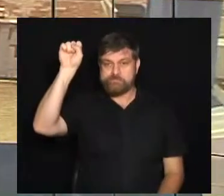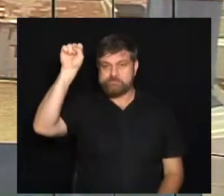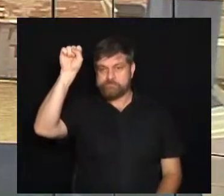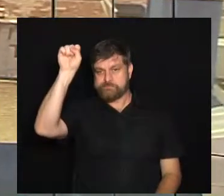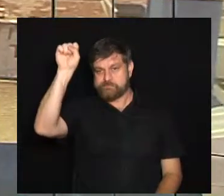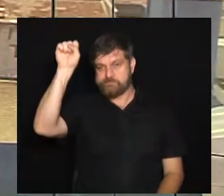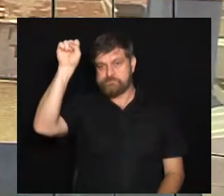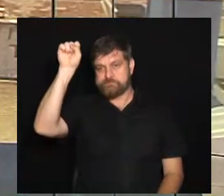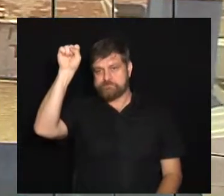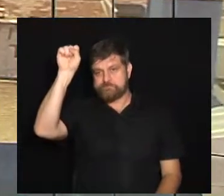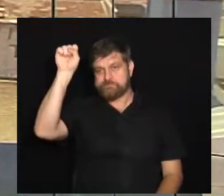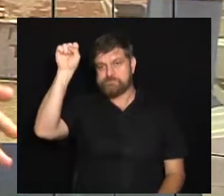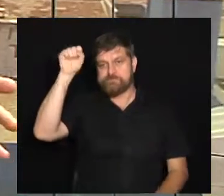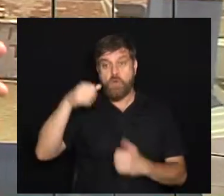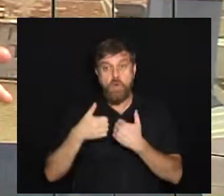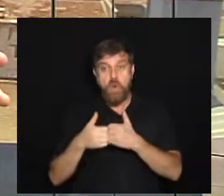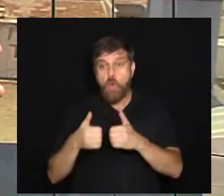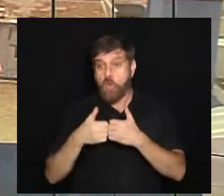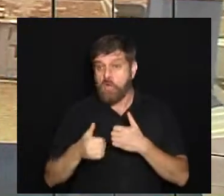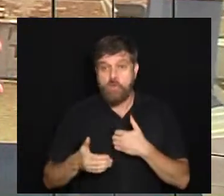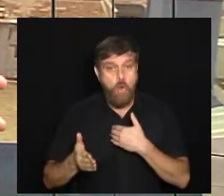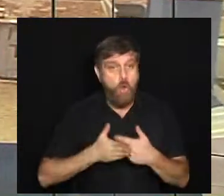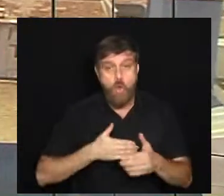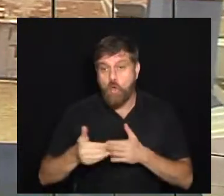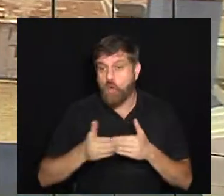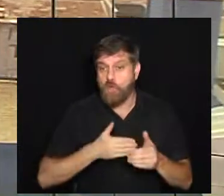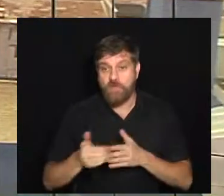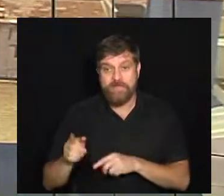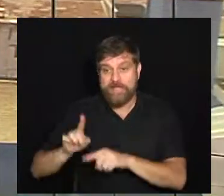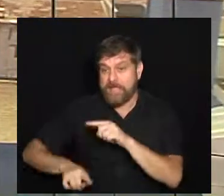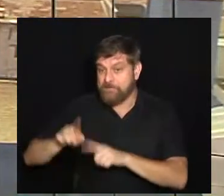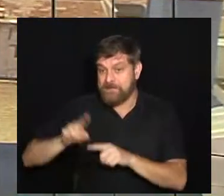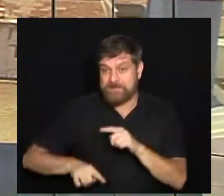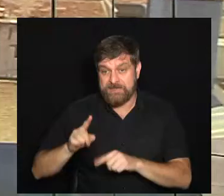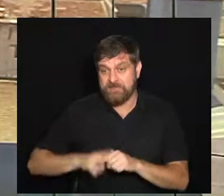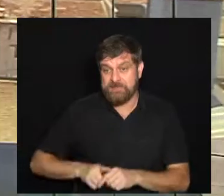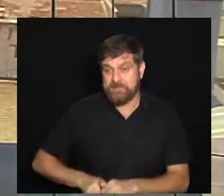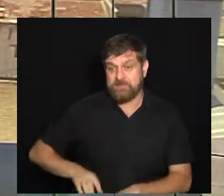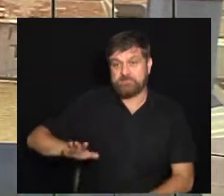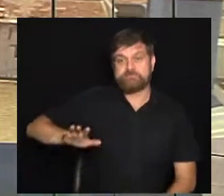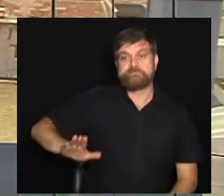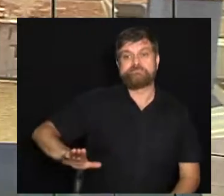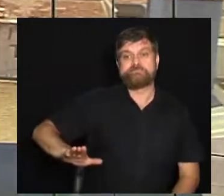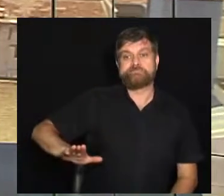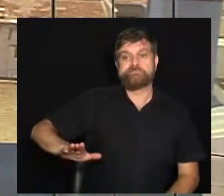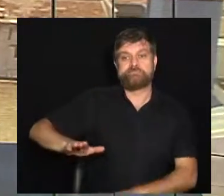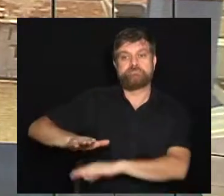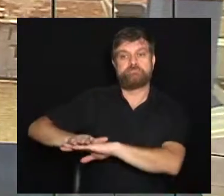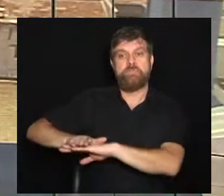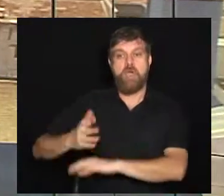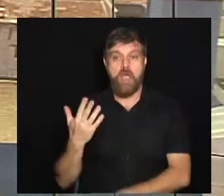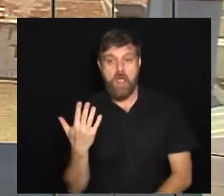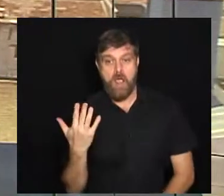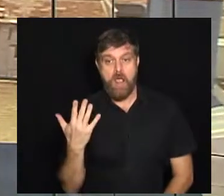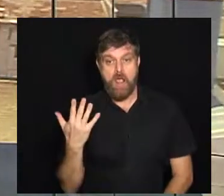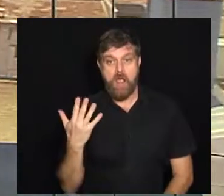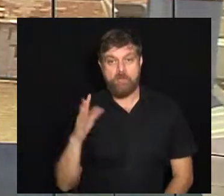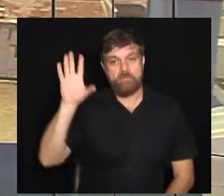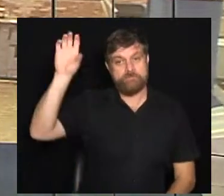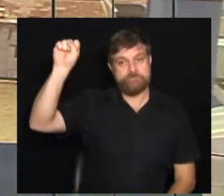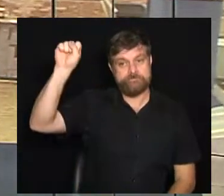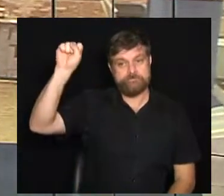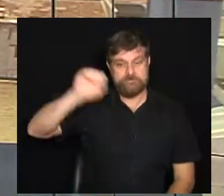público qualquer outra estrutura usada para apoio são todos vamos dizer assim pontos